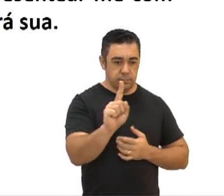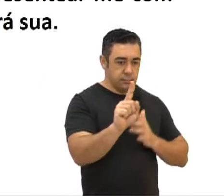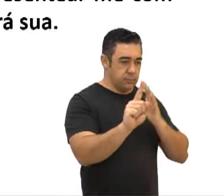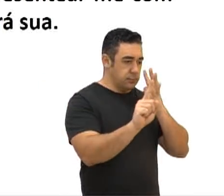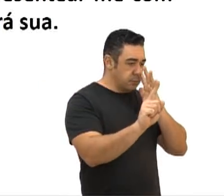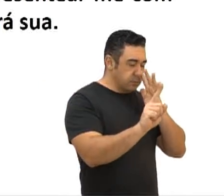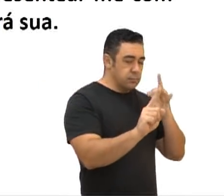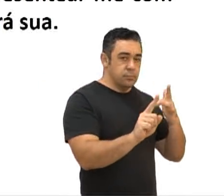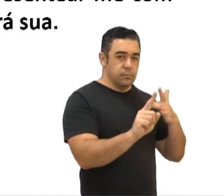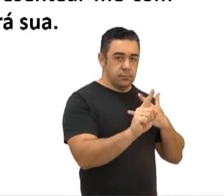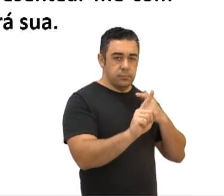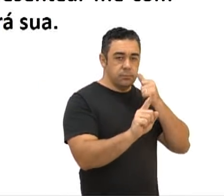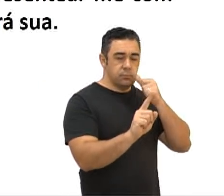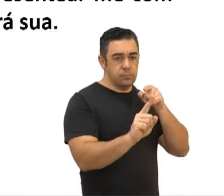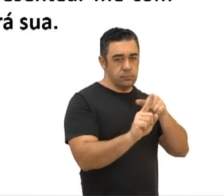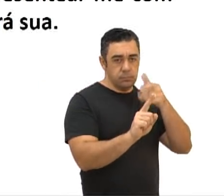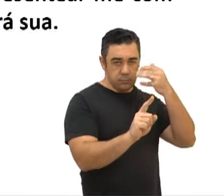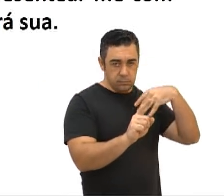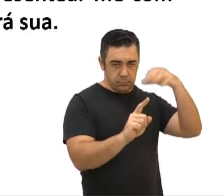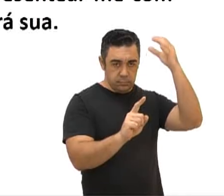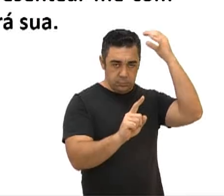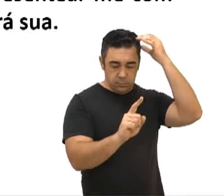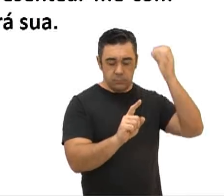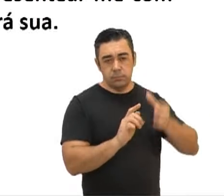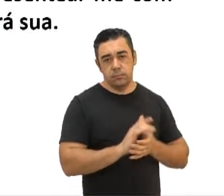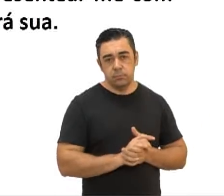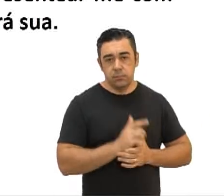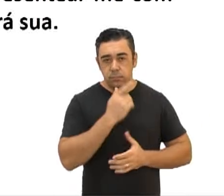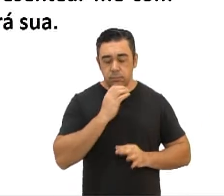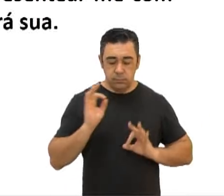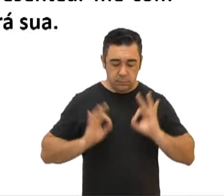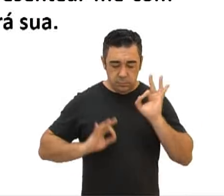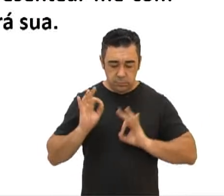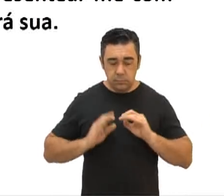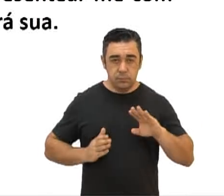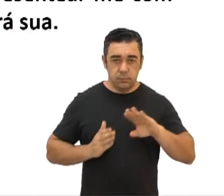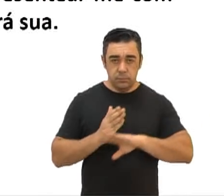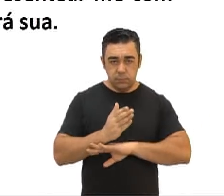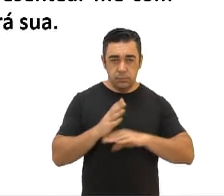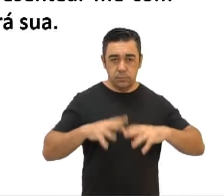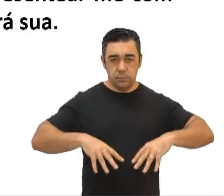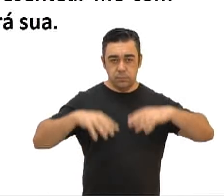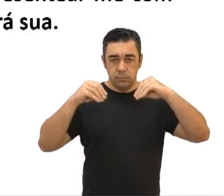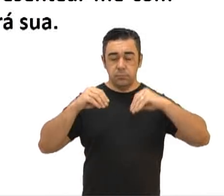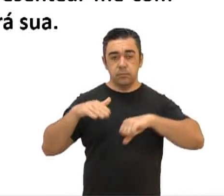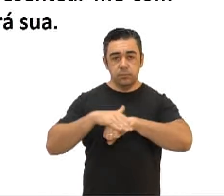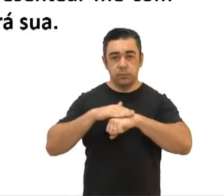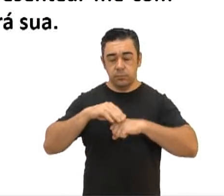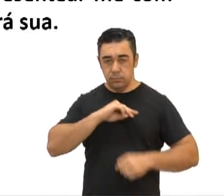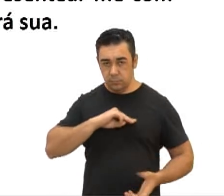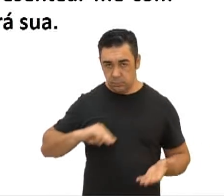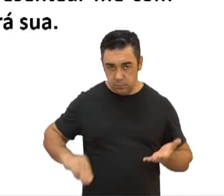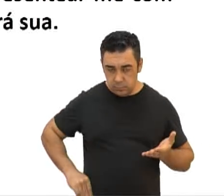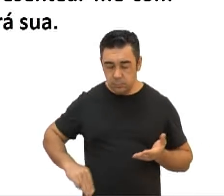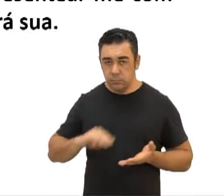ficou apaixonado por ela. Arrumou-se, foi até o palácio e o ministro do sultão lhe disse: a princesa